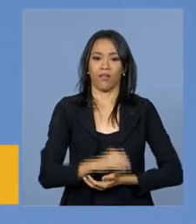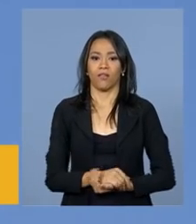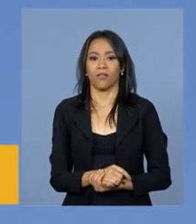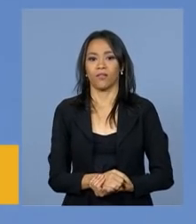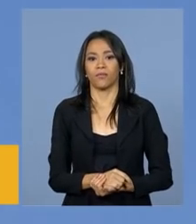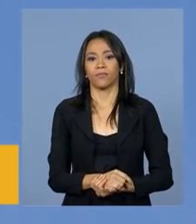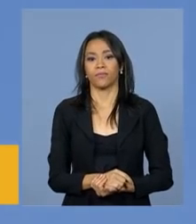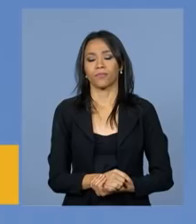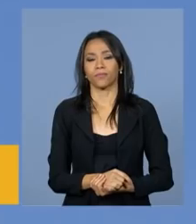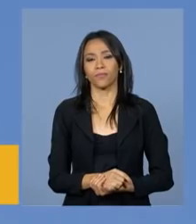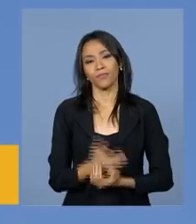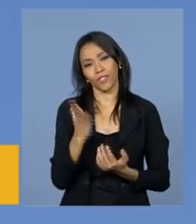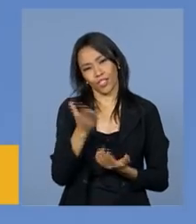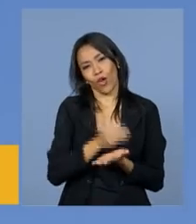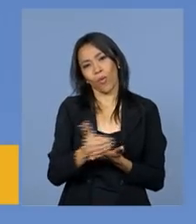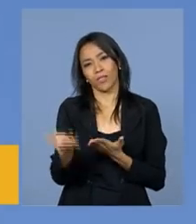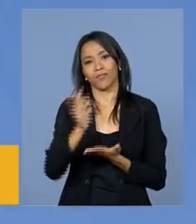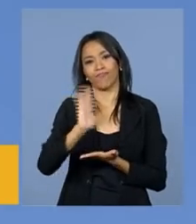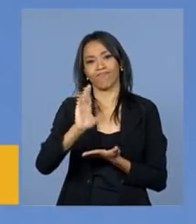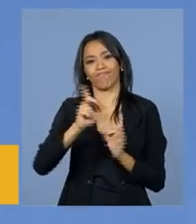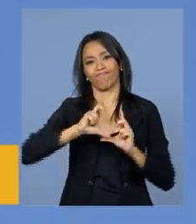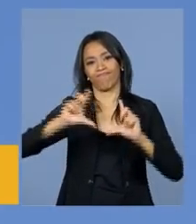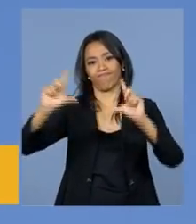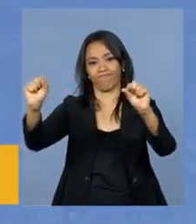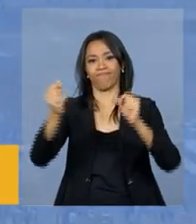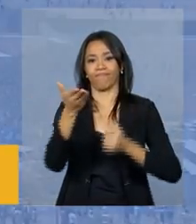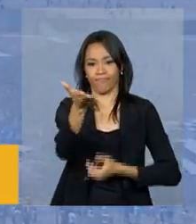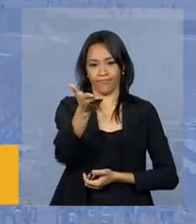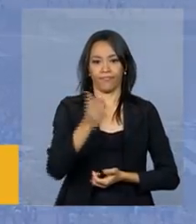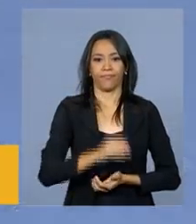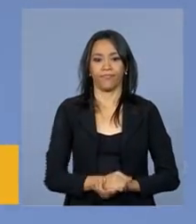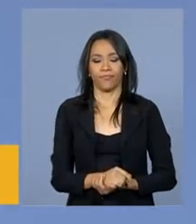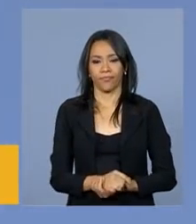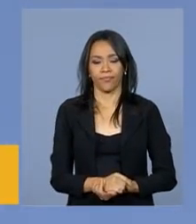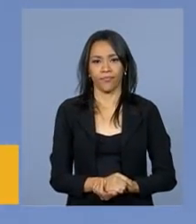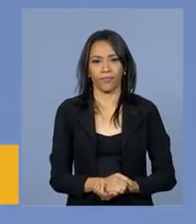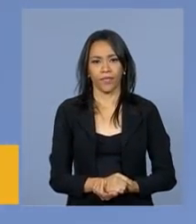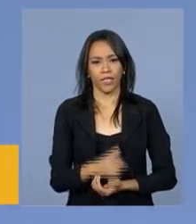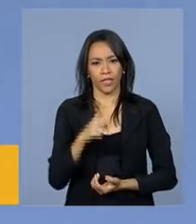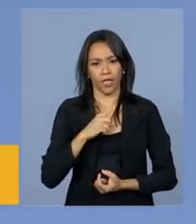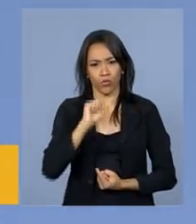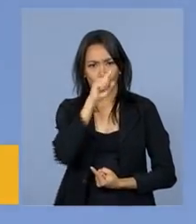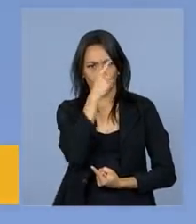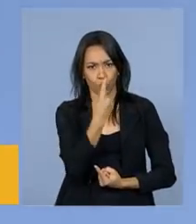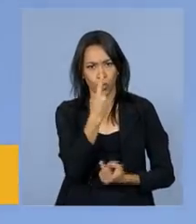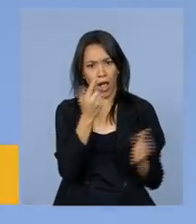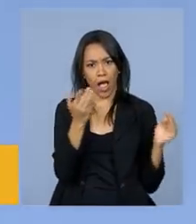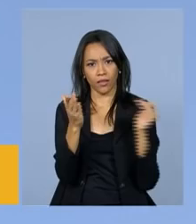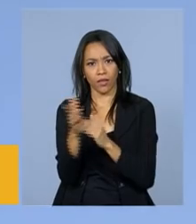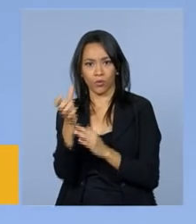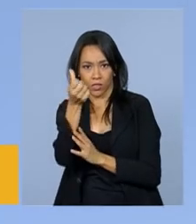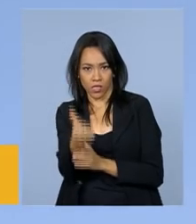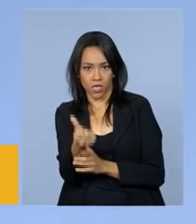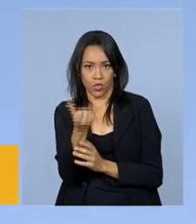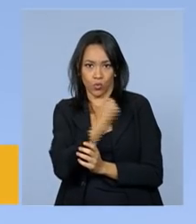e começam a se despedir. Aqui nós percebemos que nós temos do 1 até o 6.